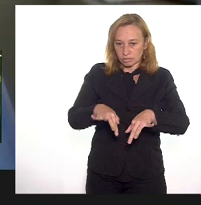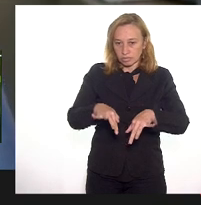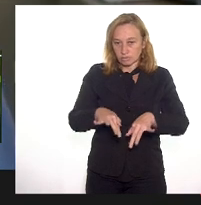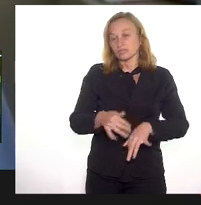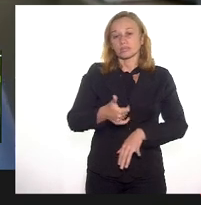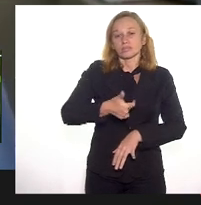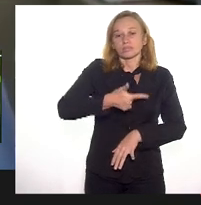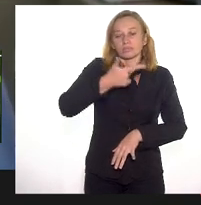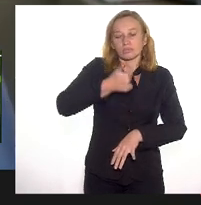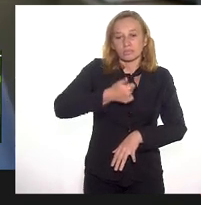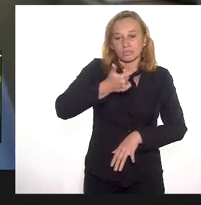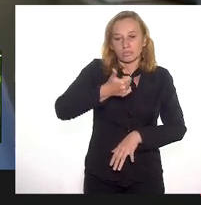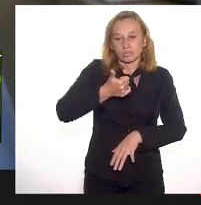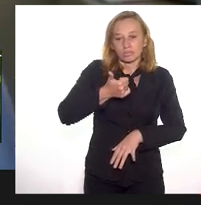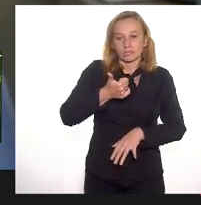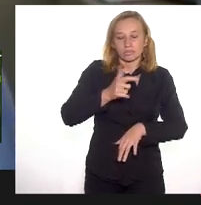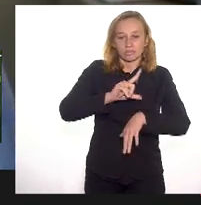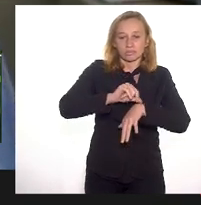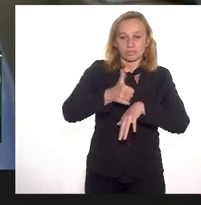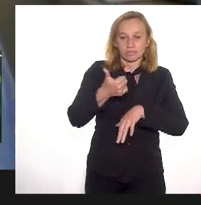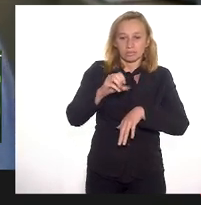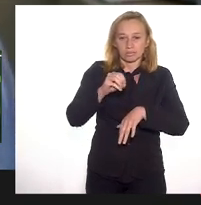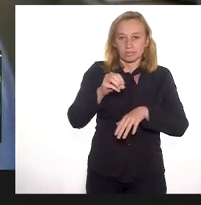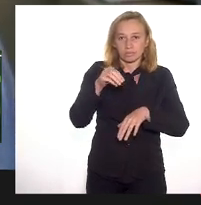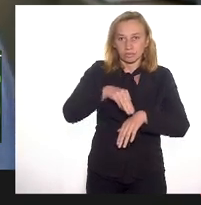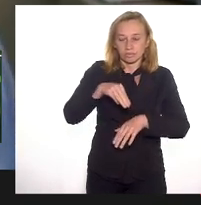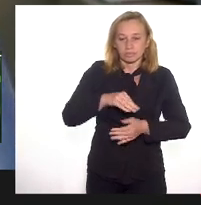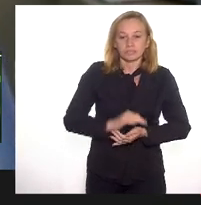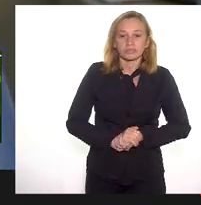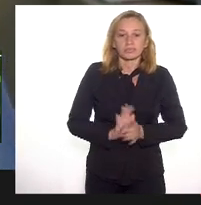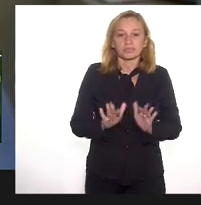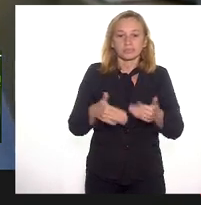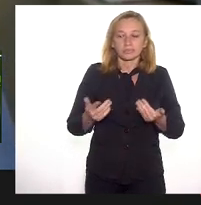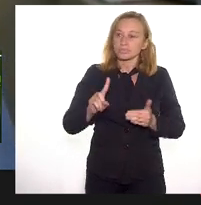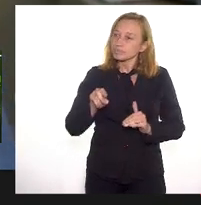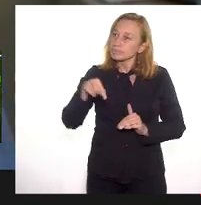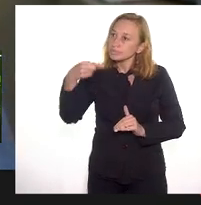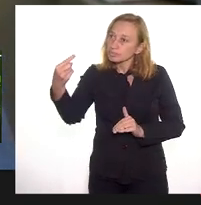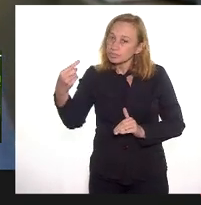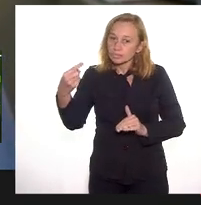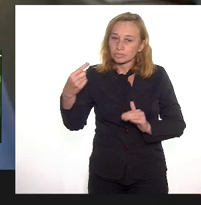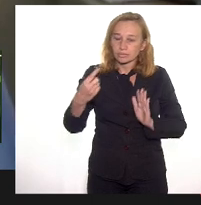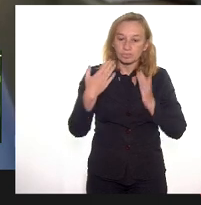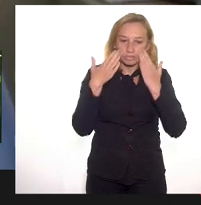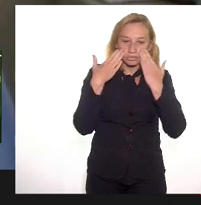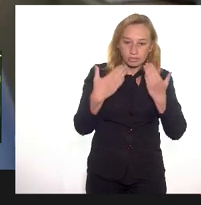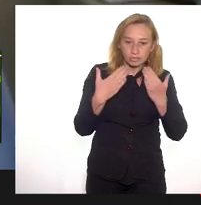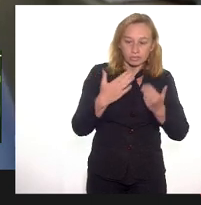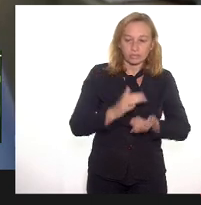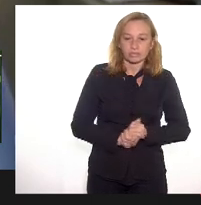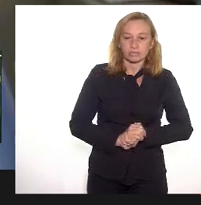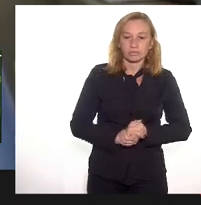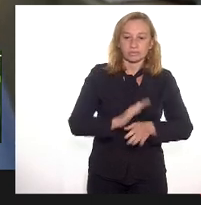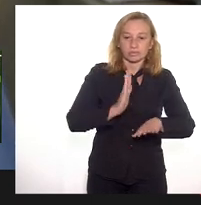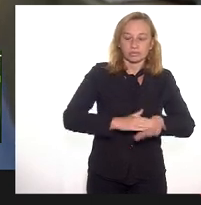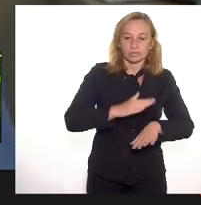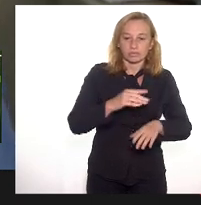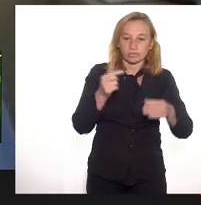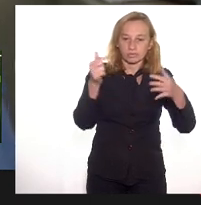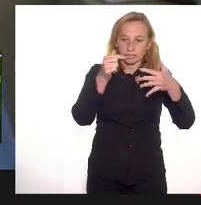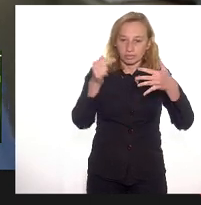de 12 horas e 10 minutos. Então, com uma próxima exposição terá mais 10 itens,